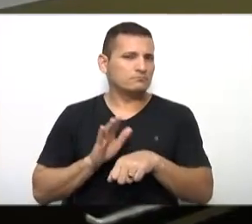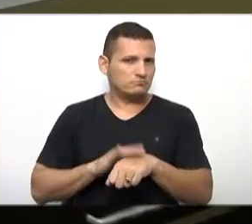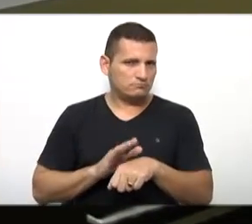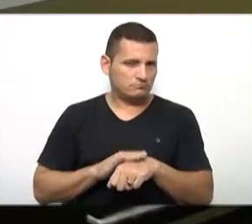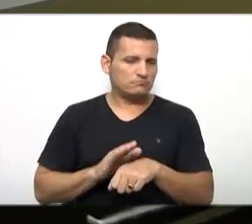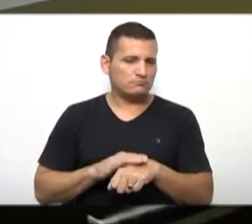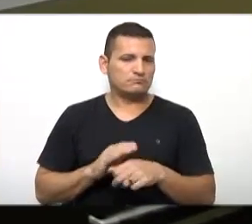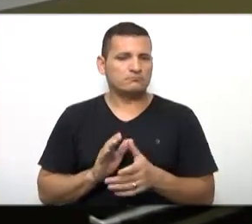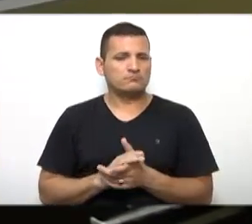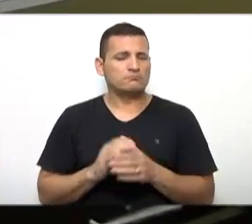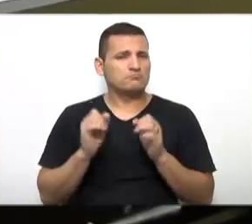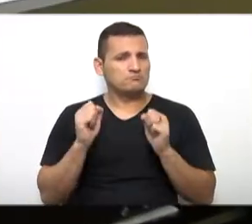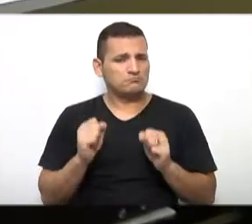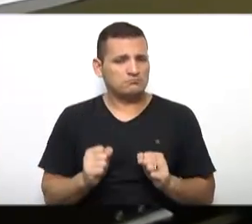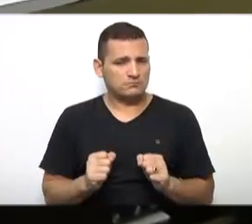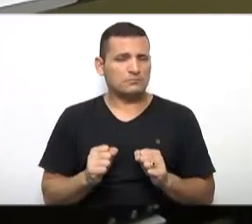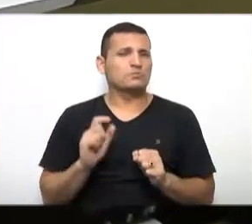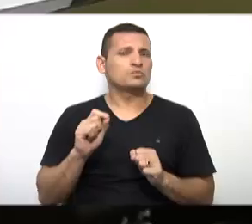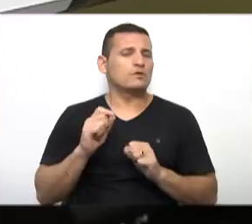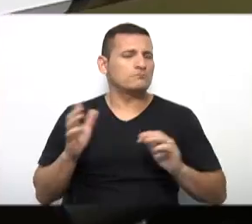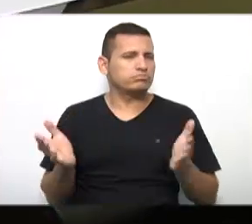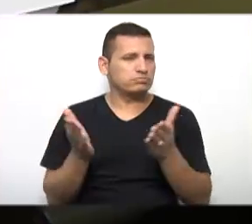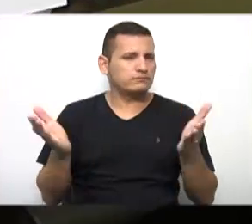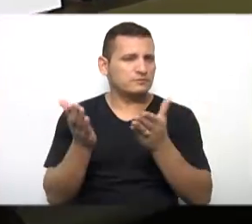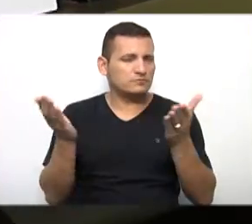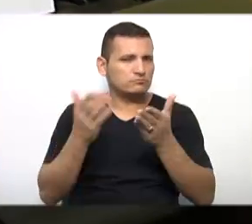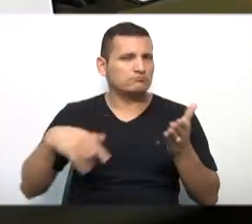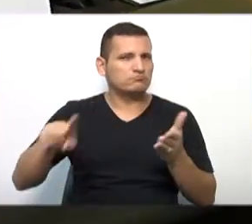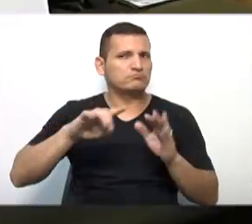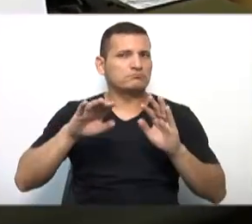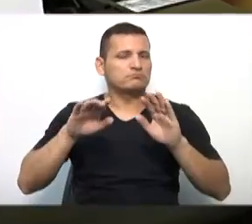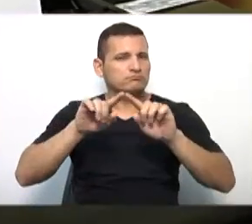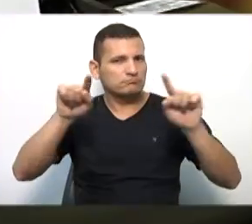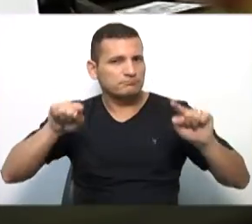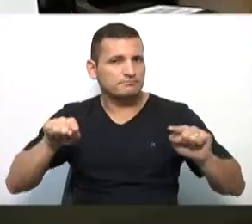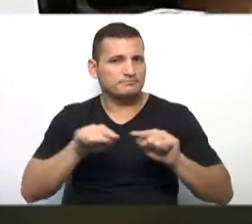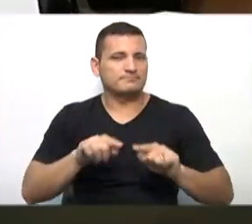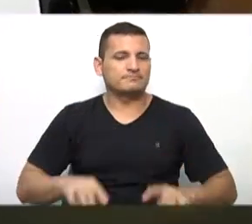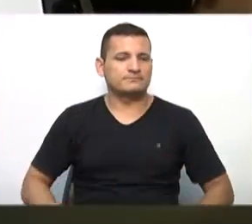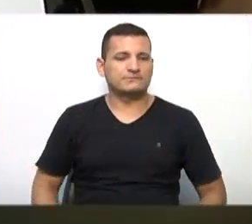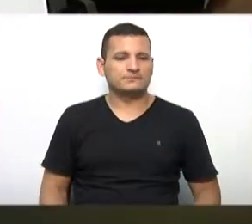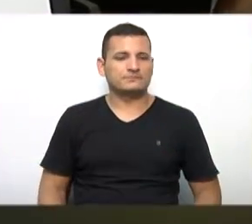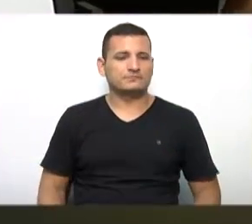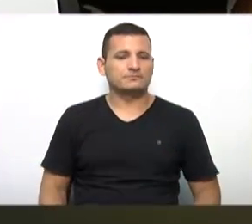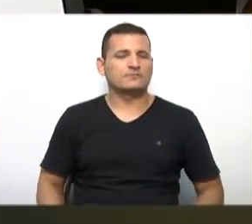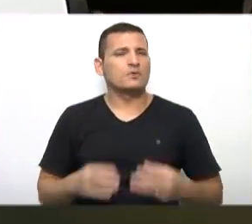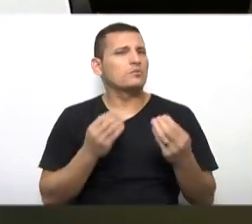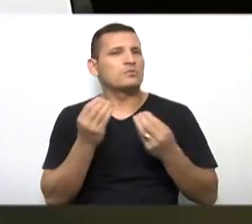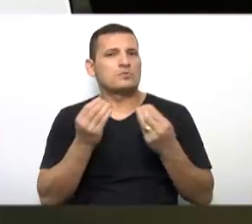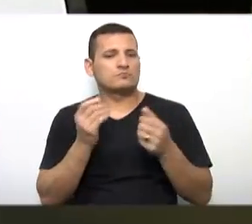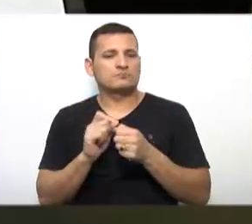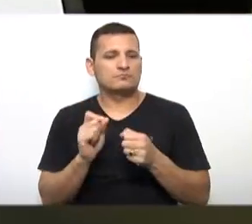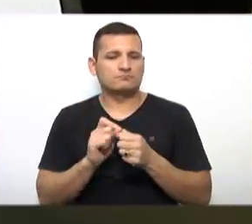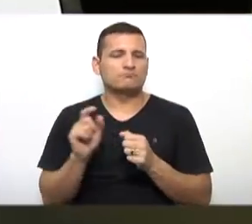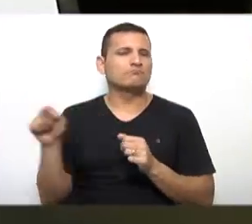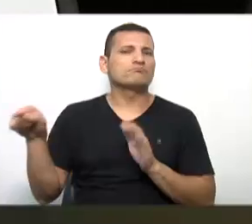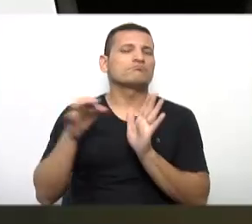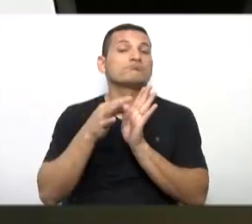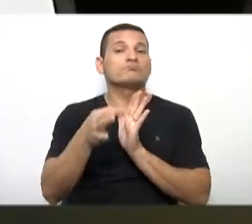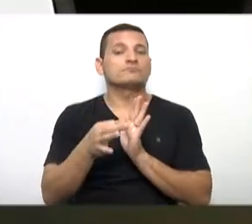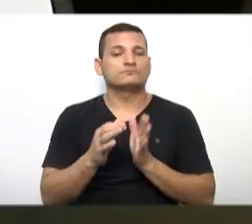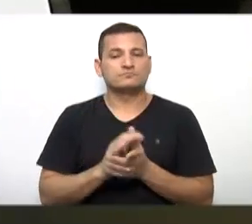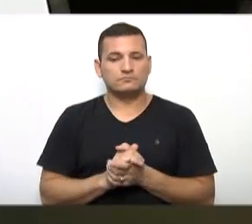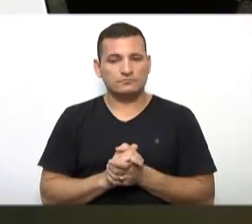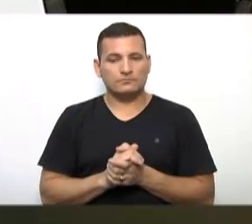pessoas. Podemos dar uma injeção de ânimo nos funcionários. E como faríamos isso? O que você sugere? Já